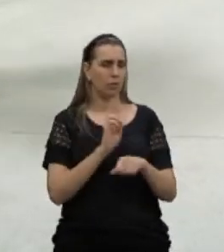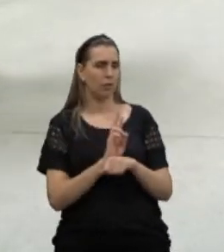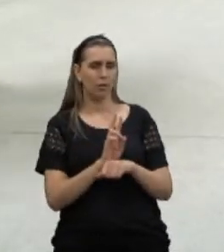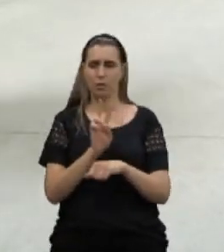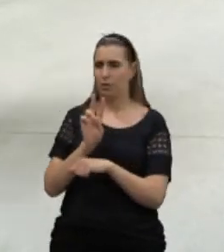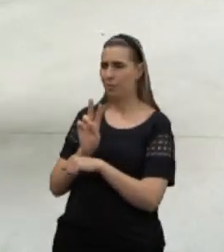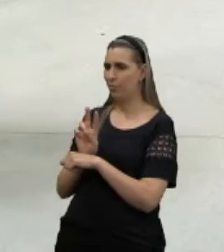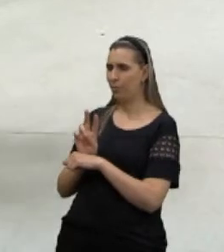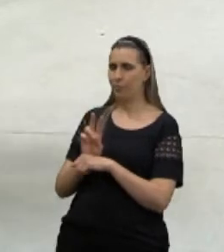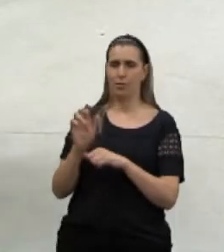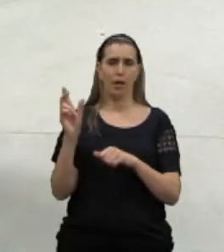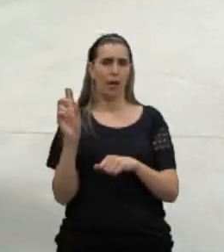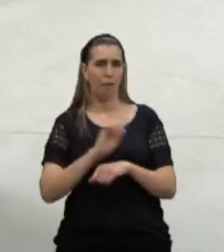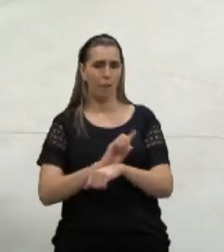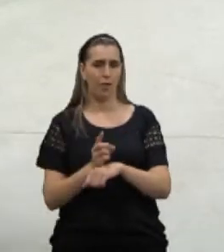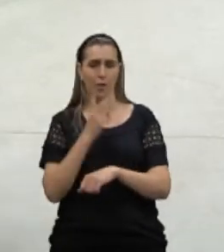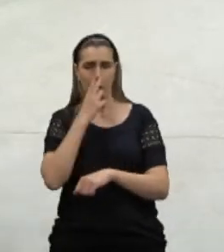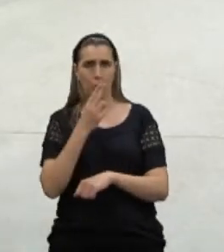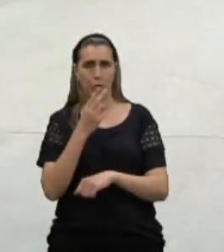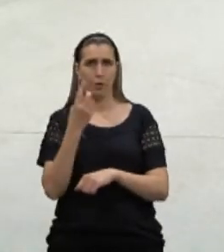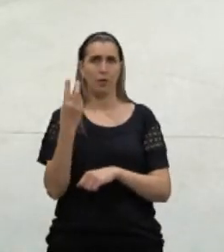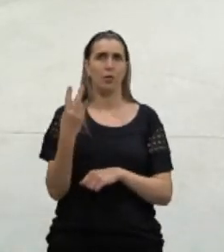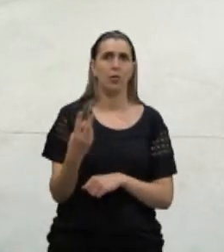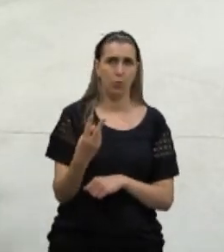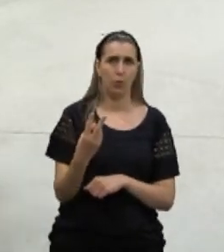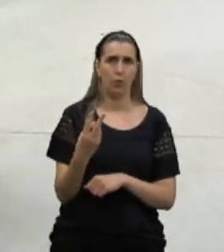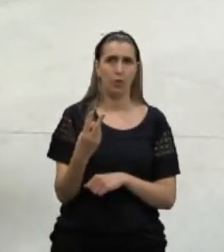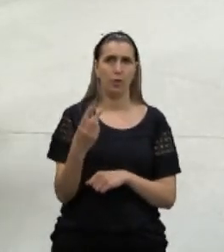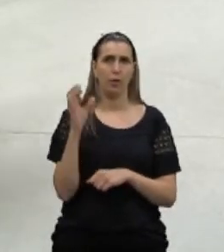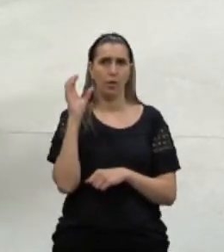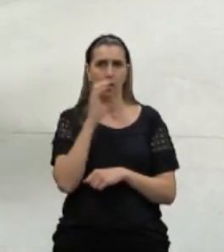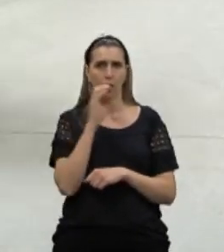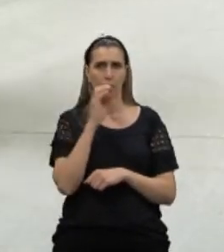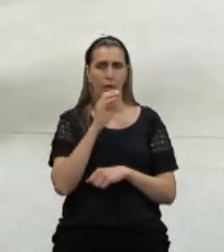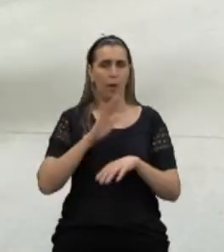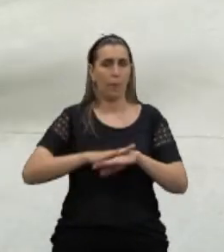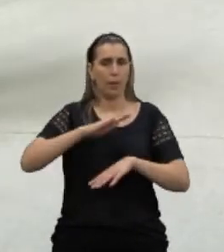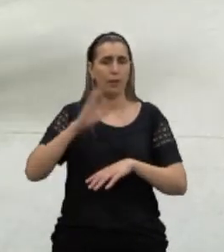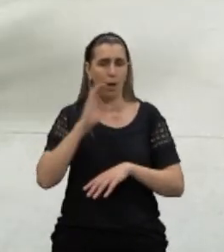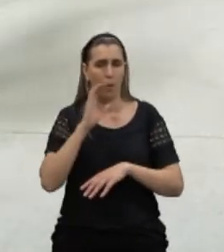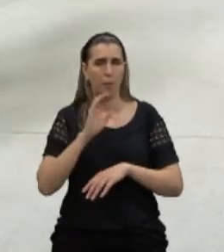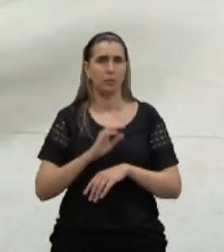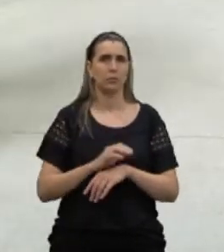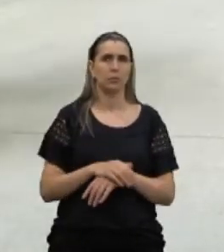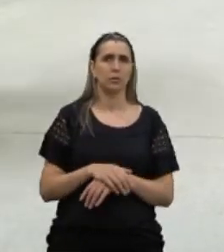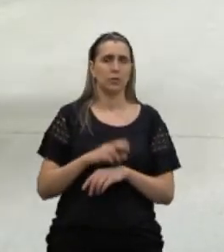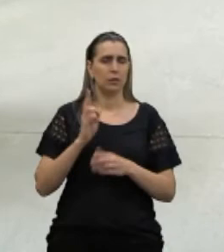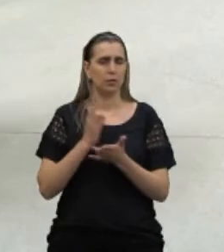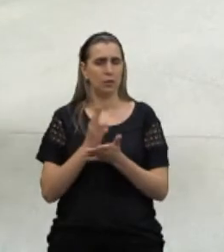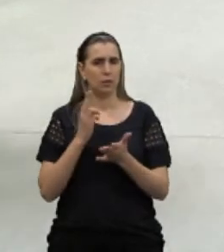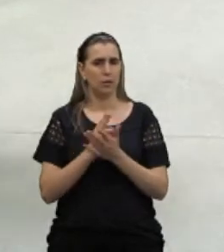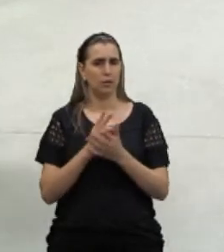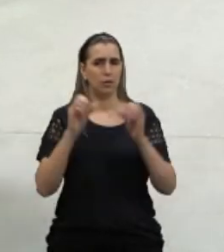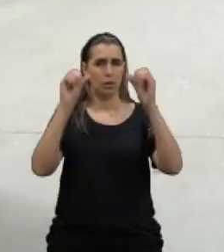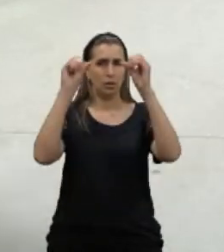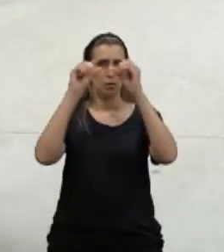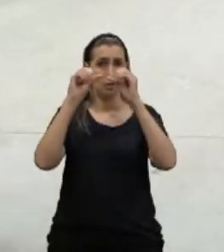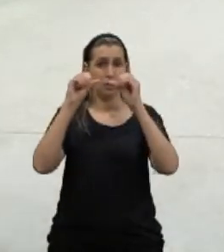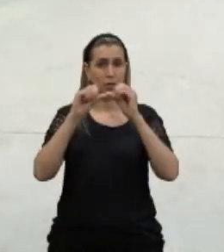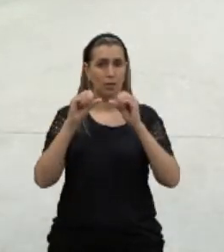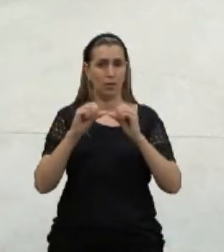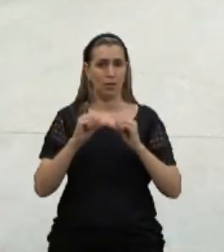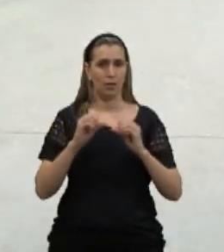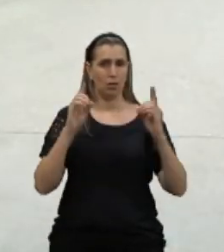É, perfeito. 2, velocidade 2, aumenta um pouco. Mas sempre